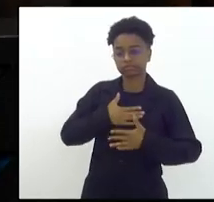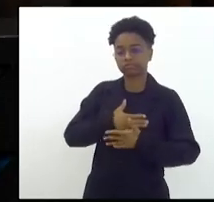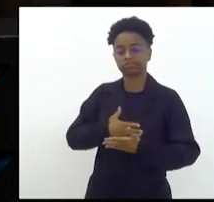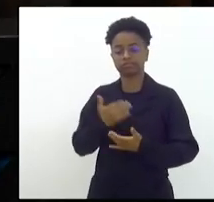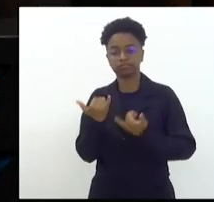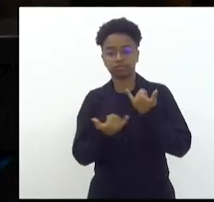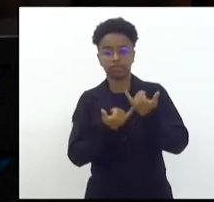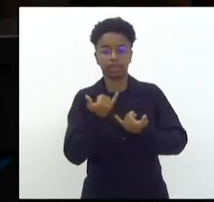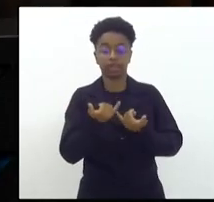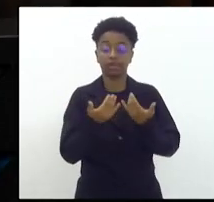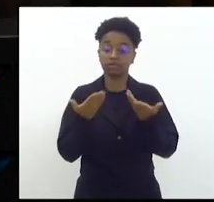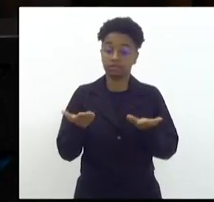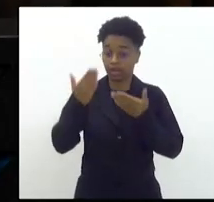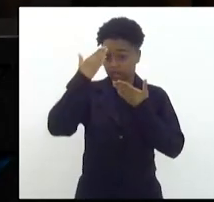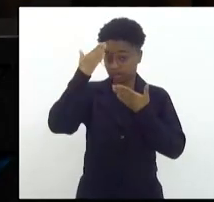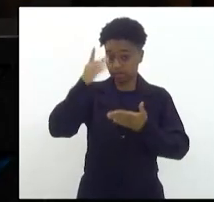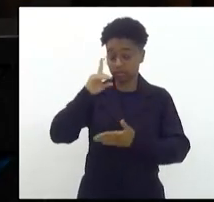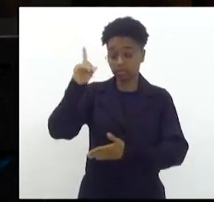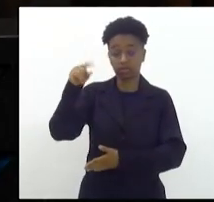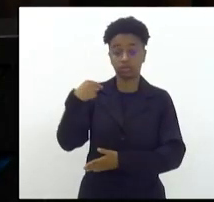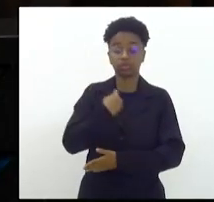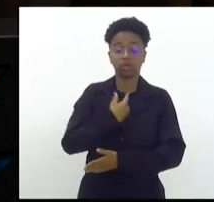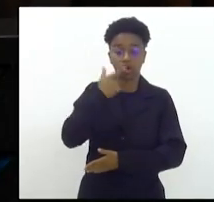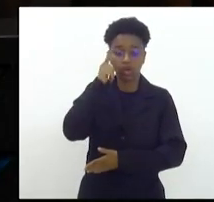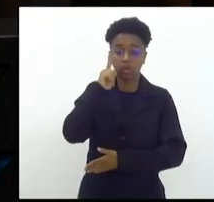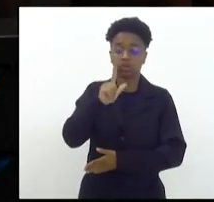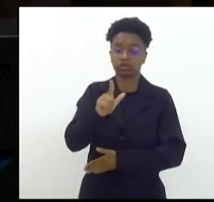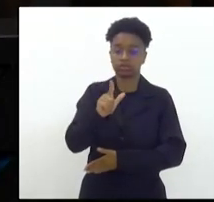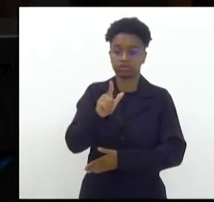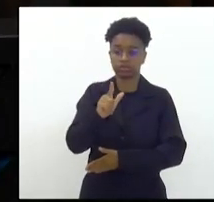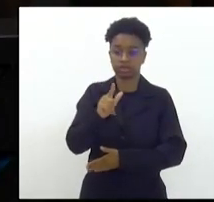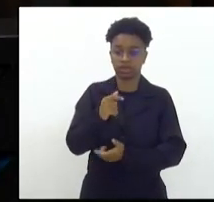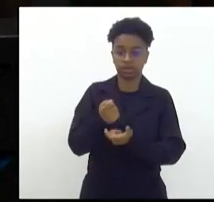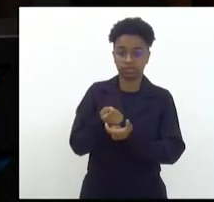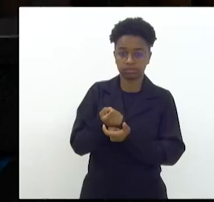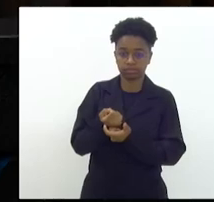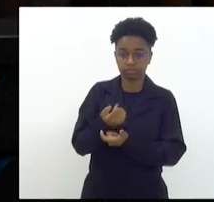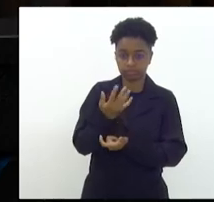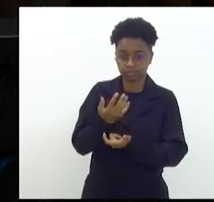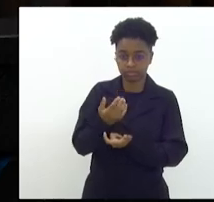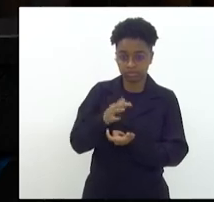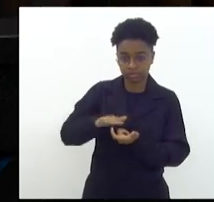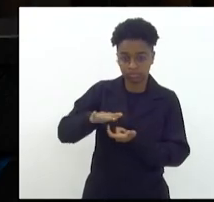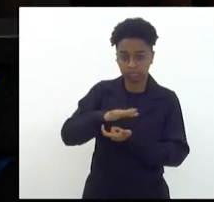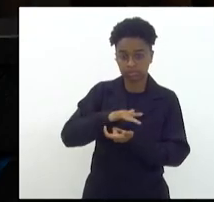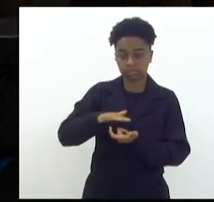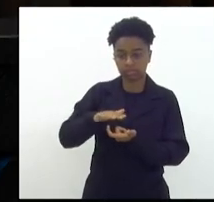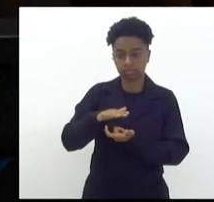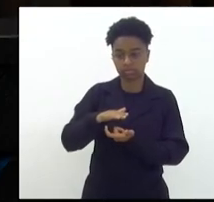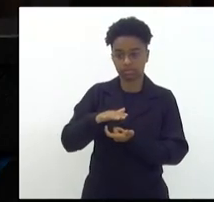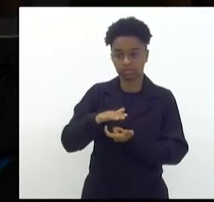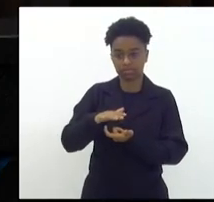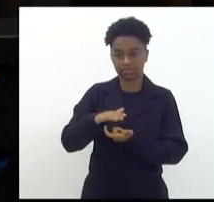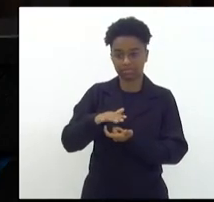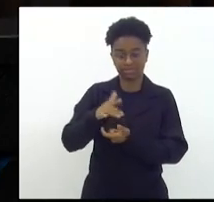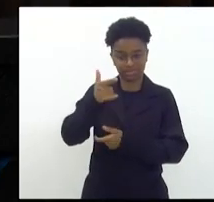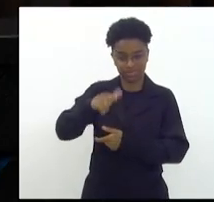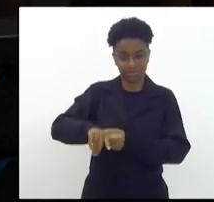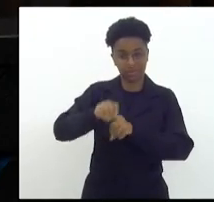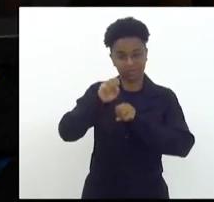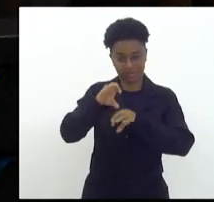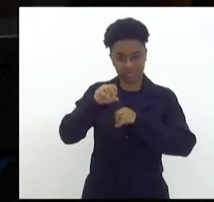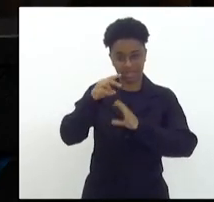Graças a Deus estamos conseguindo a palavra reafa não vai sair a